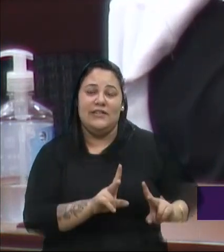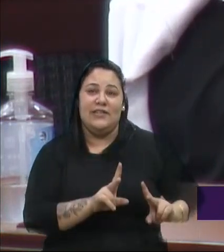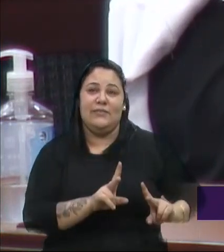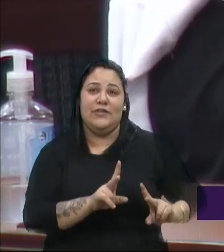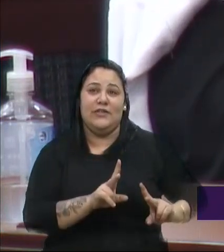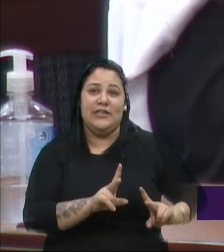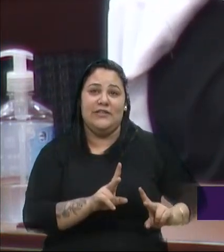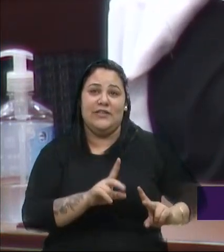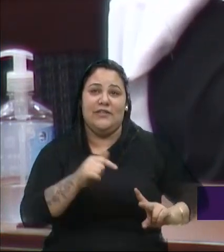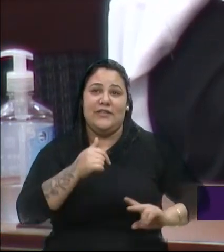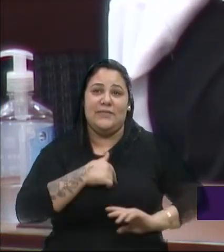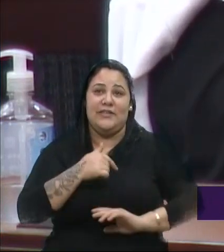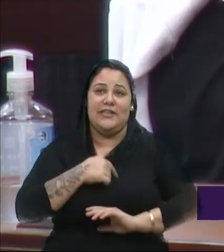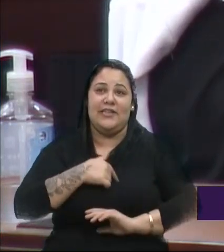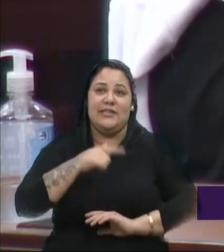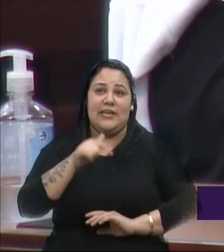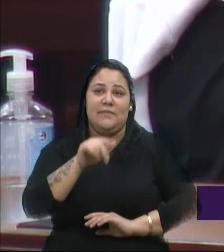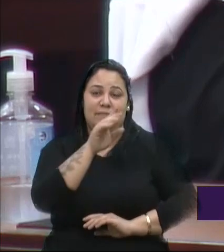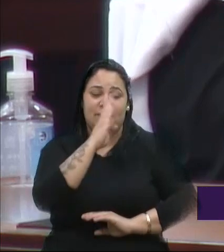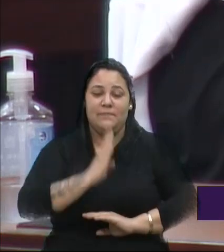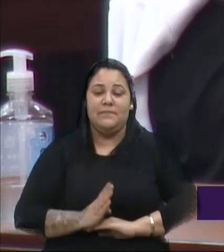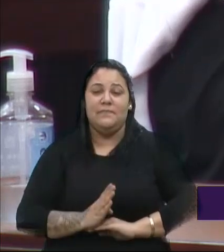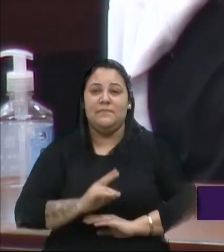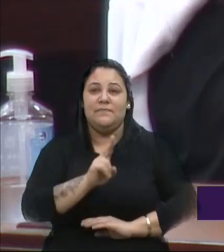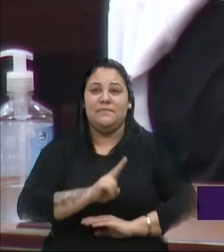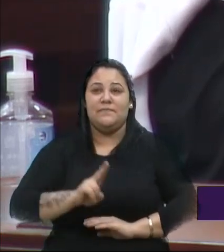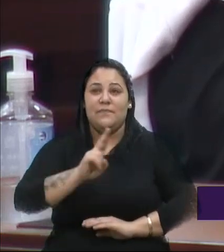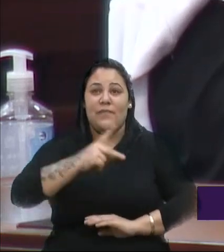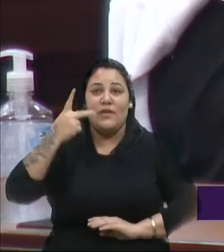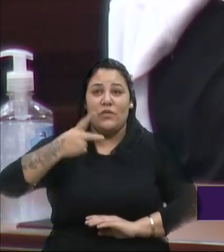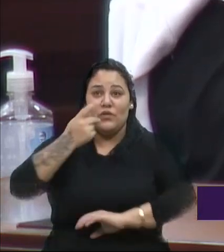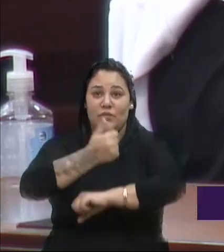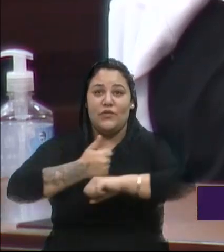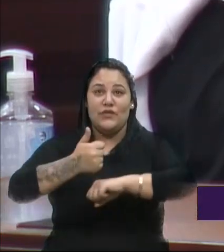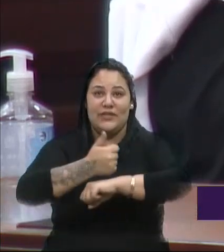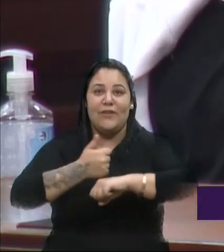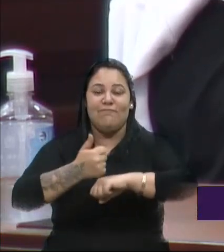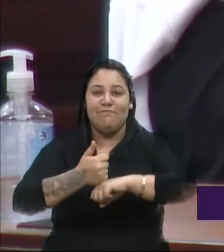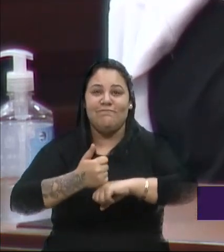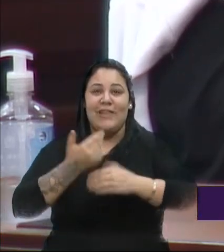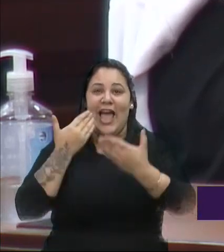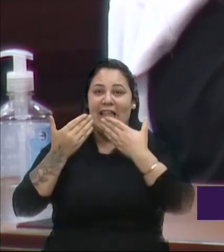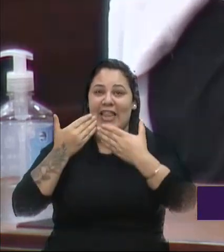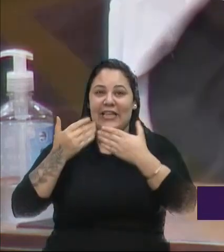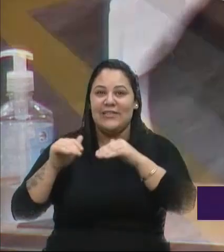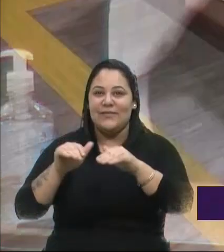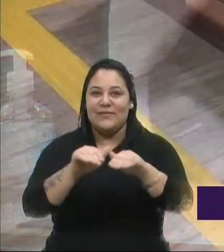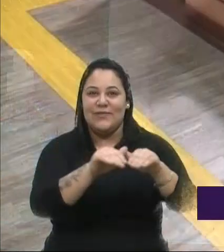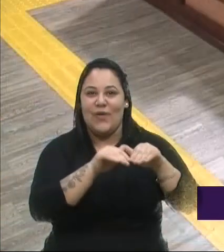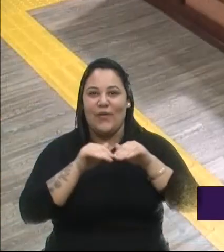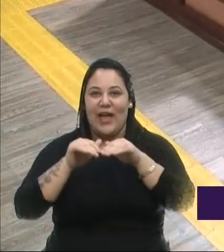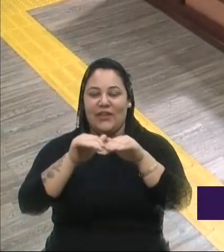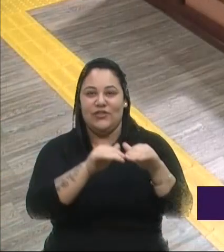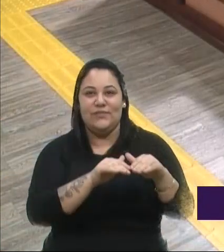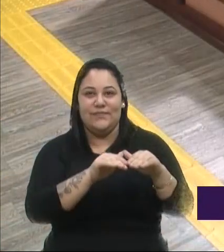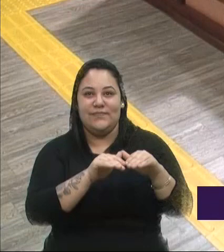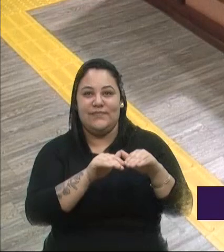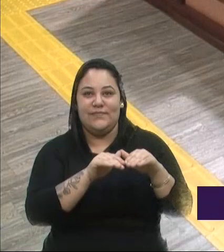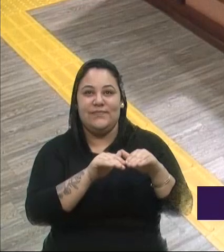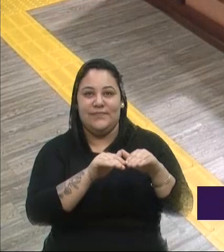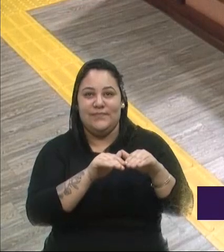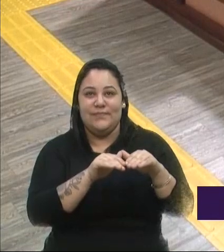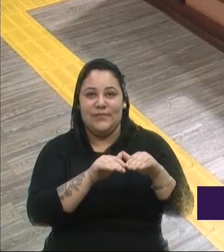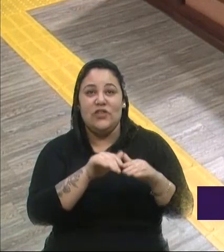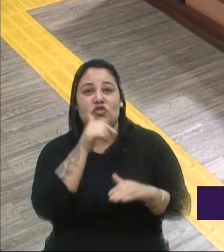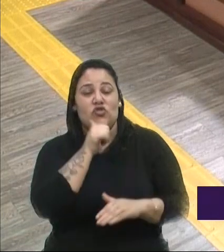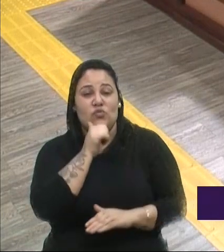a 92ª posição em um ranking que mede a igualdade entre homens e mulheres, dados esses